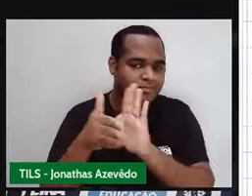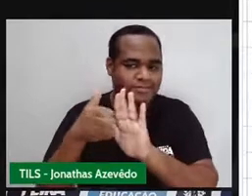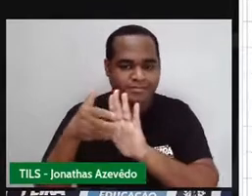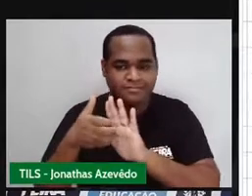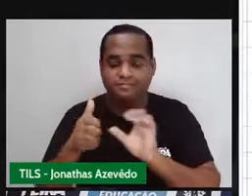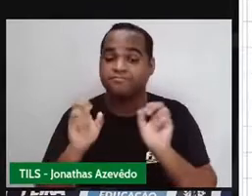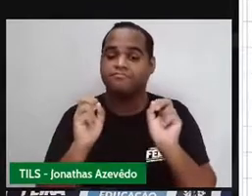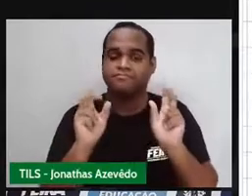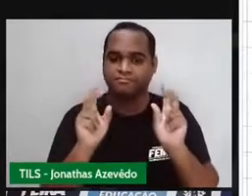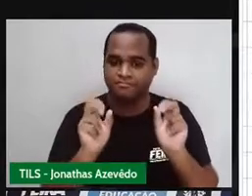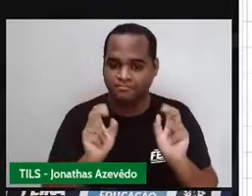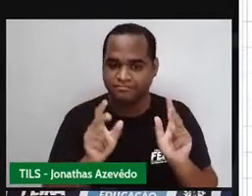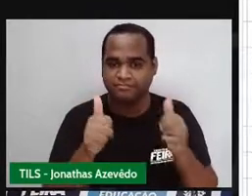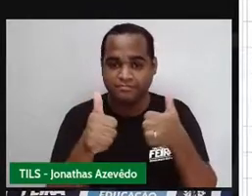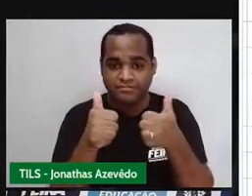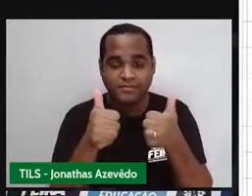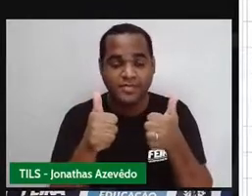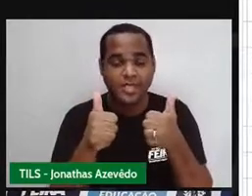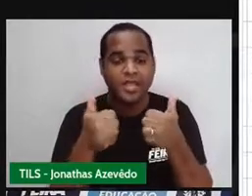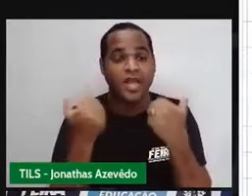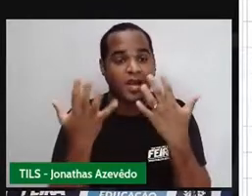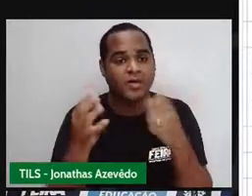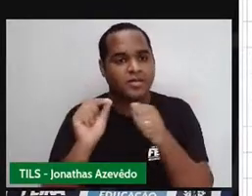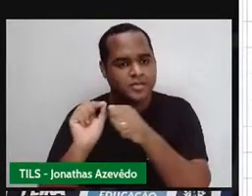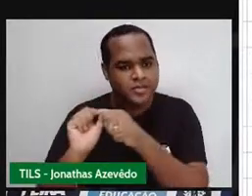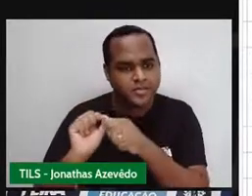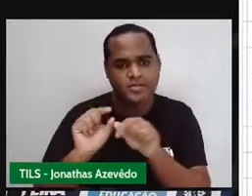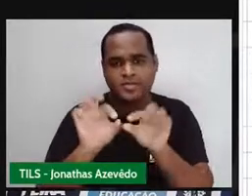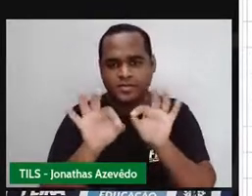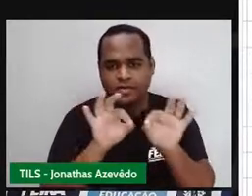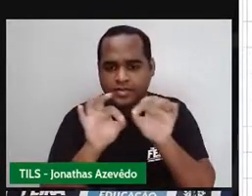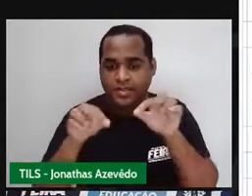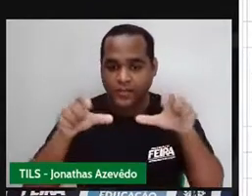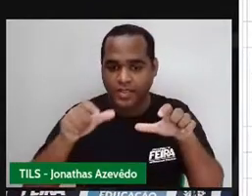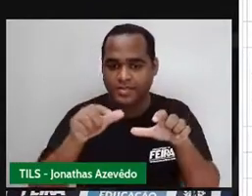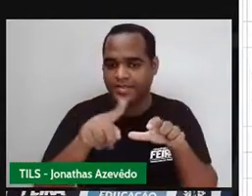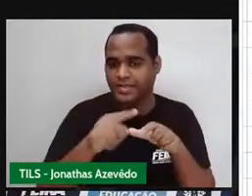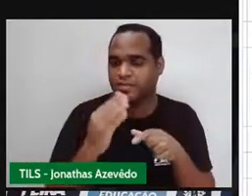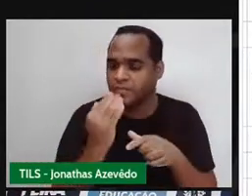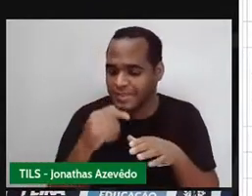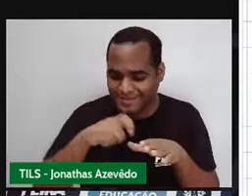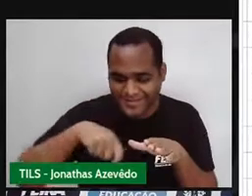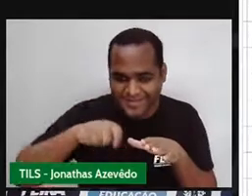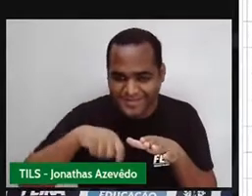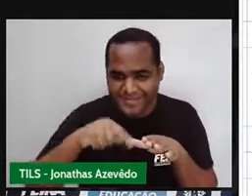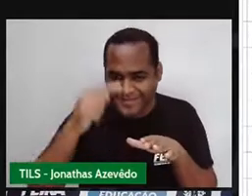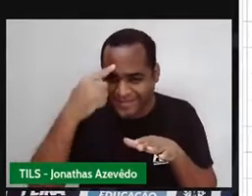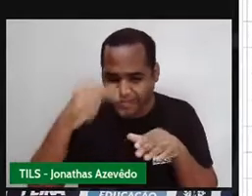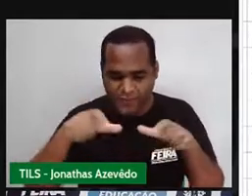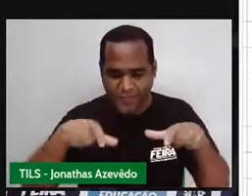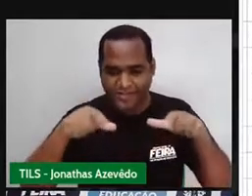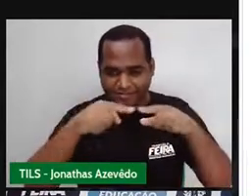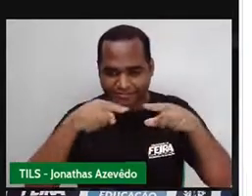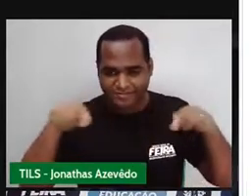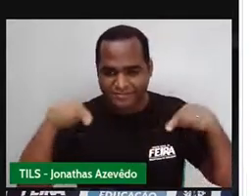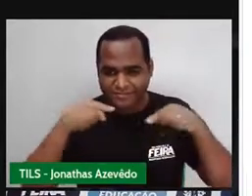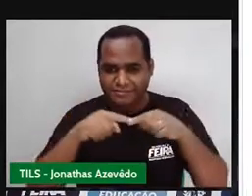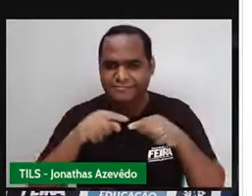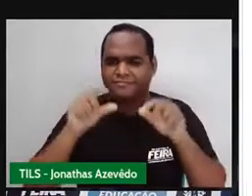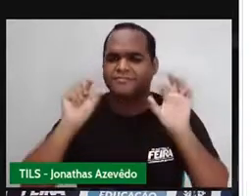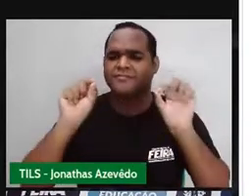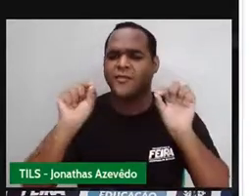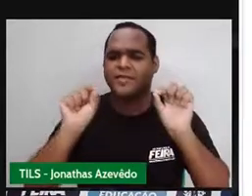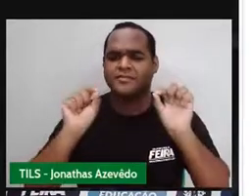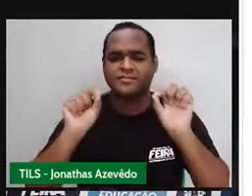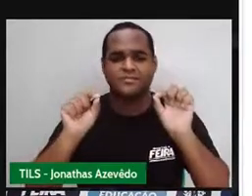fonte e quando eu faço esse recorte na cozinha Acontece uma coisa bacana Qual é a